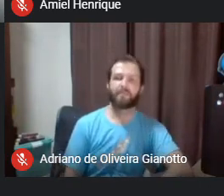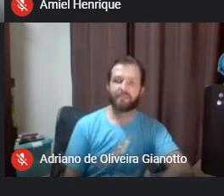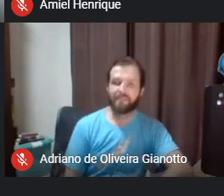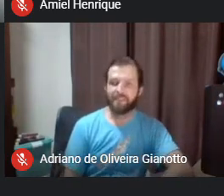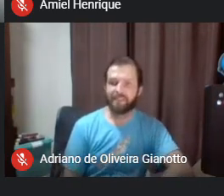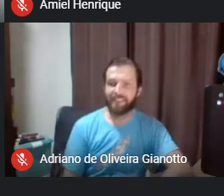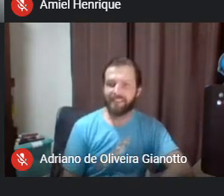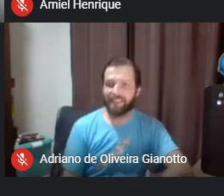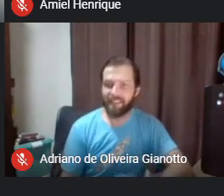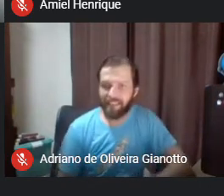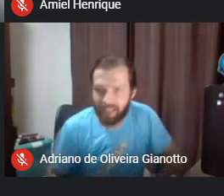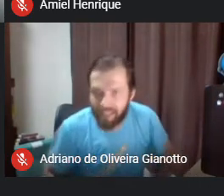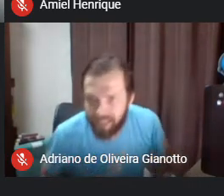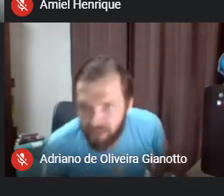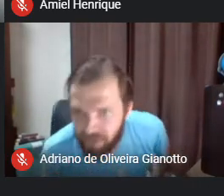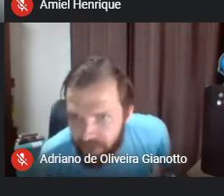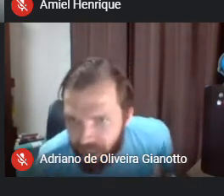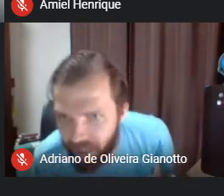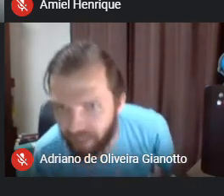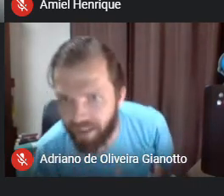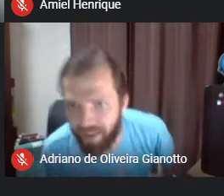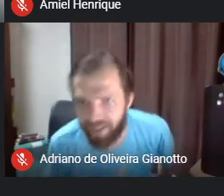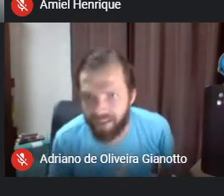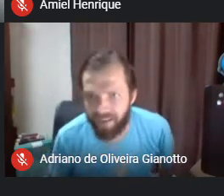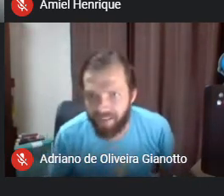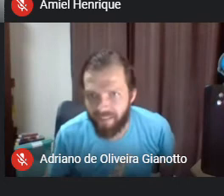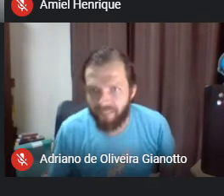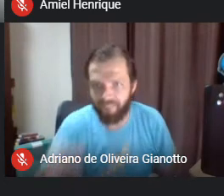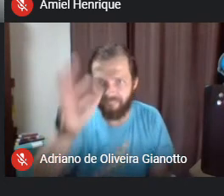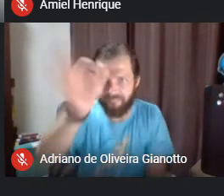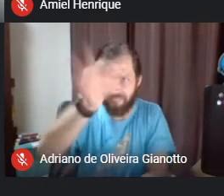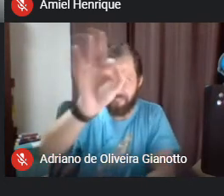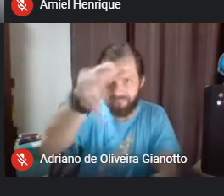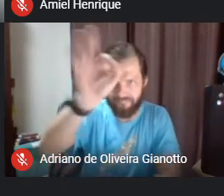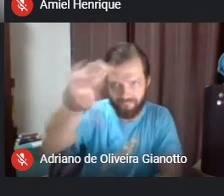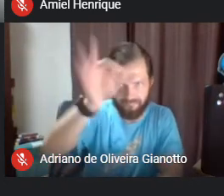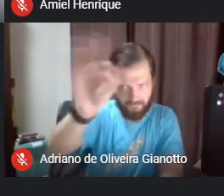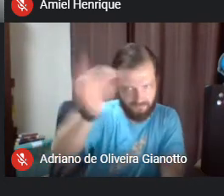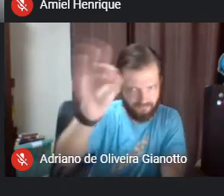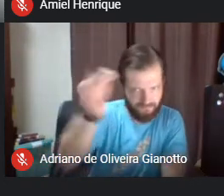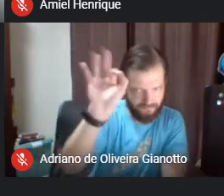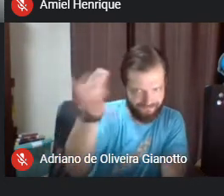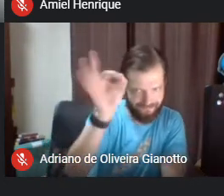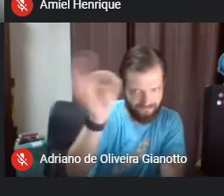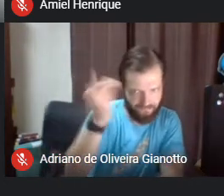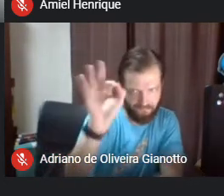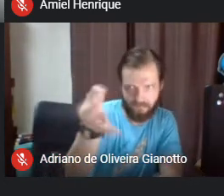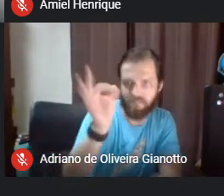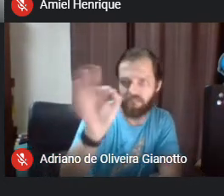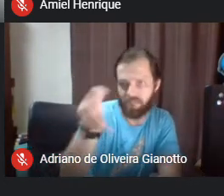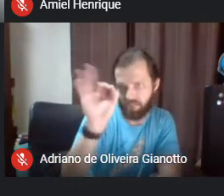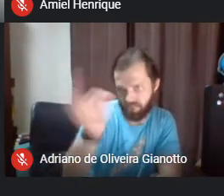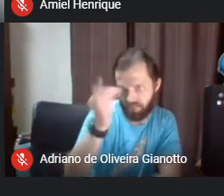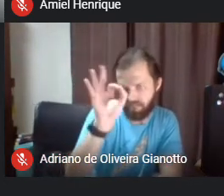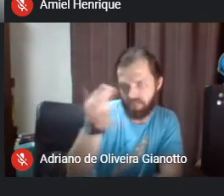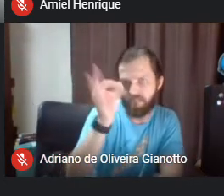liberação da língua de sinais, das línguas de sinais. Isso.